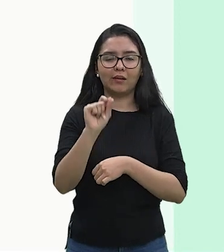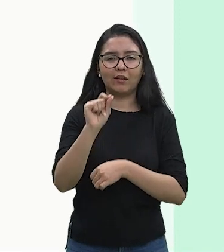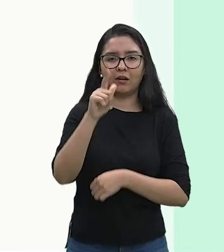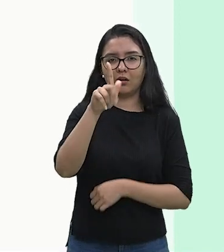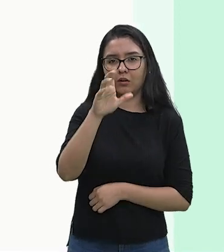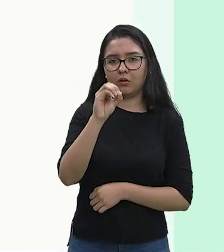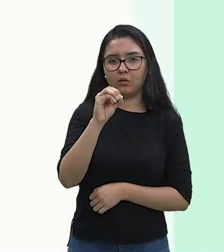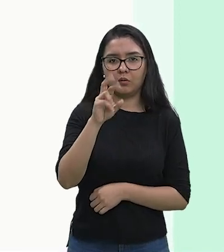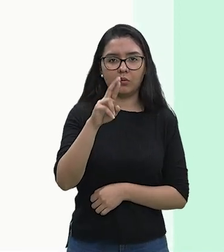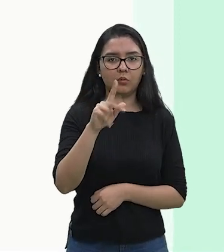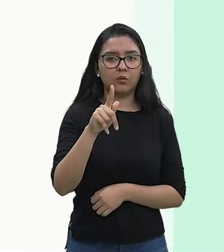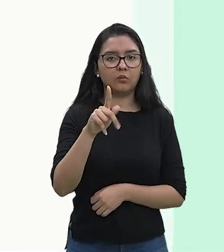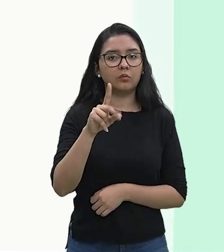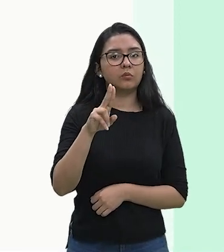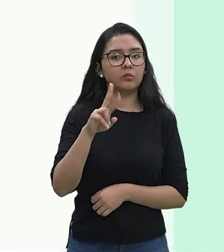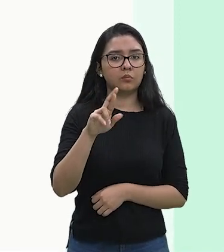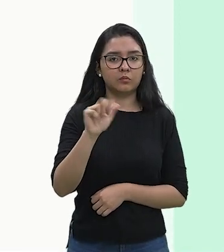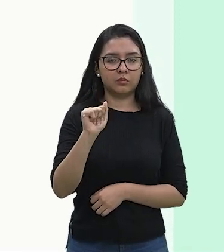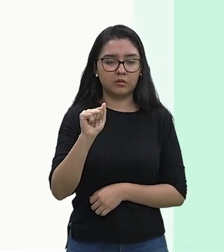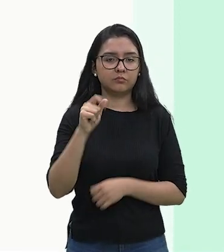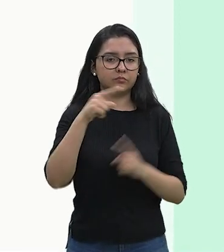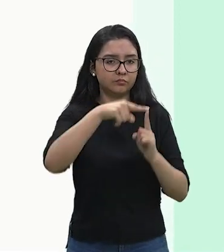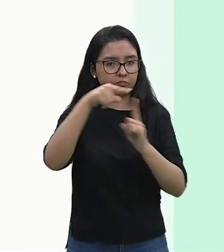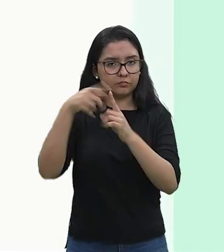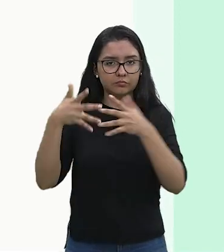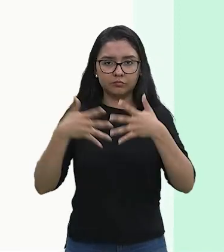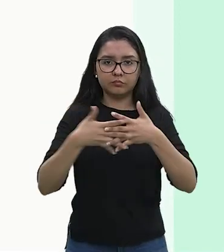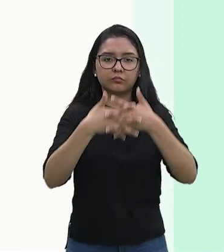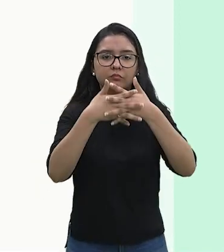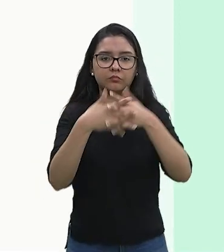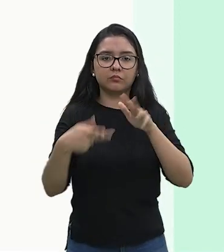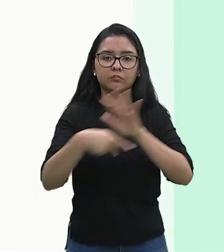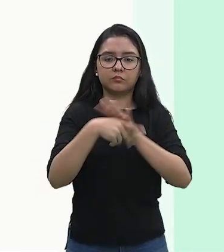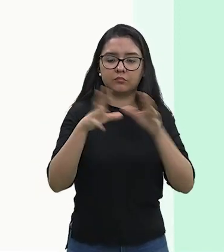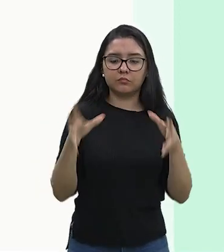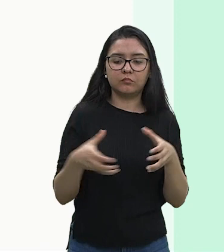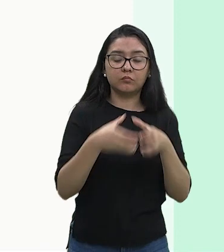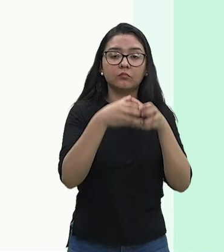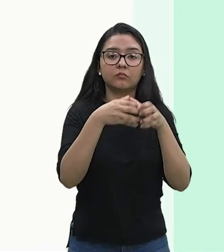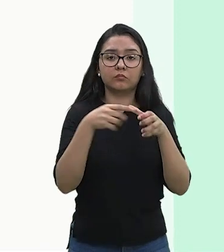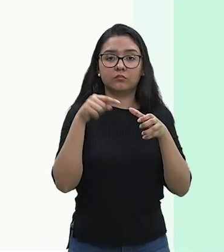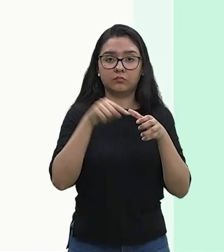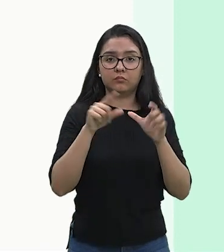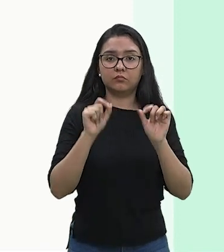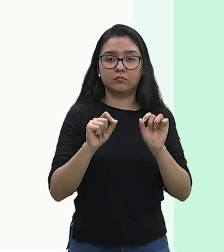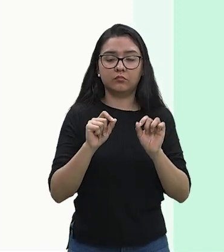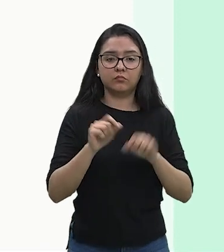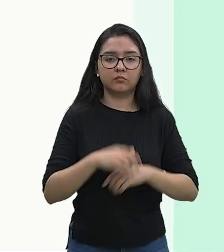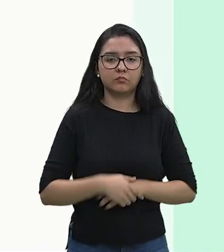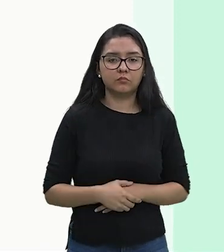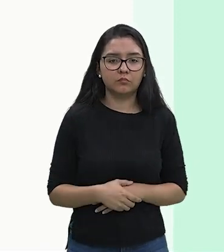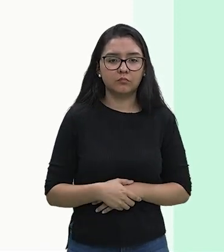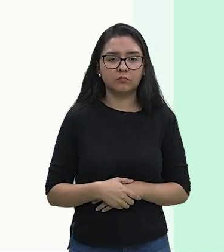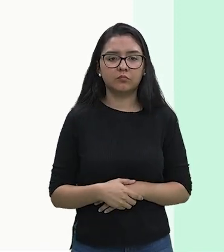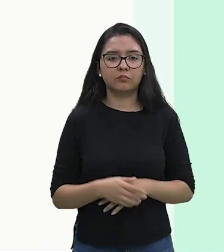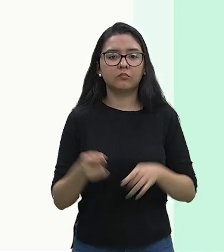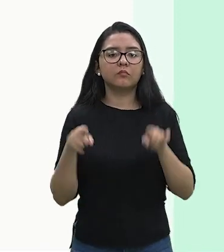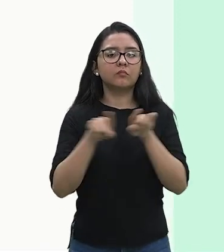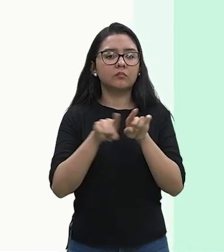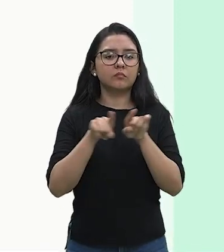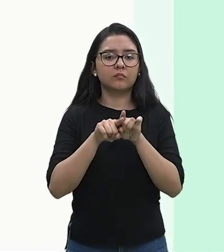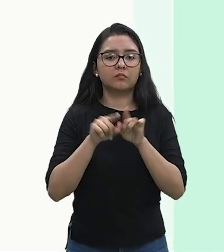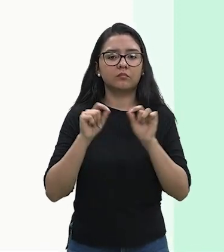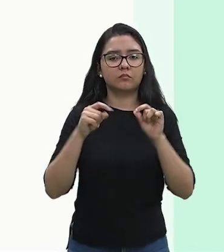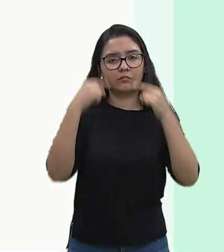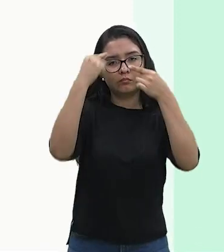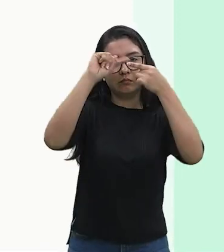esse tipo de tecido, E ele vai fazer parte aí do tecido adiposo. Temos ainda o neurônio. Ele